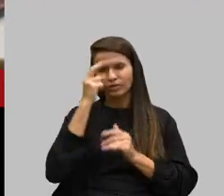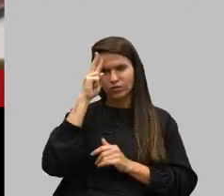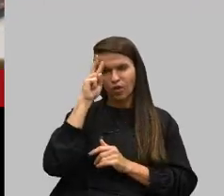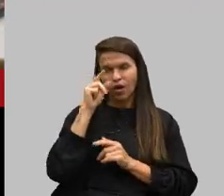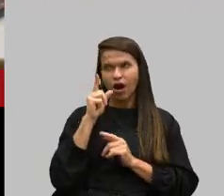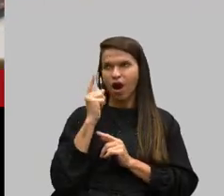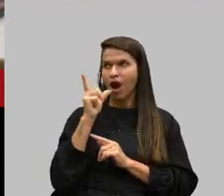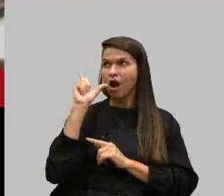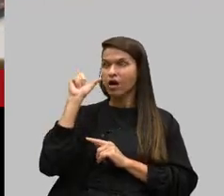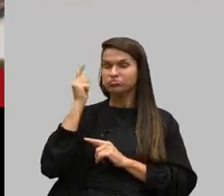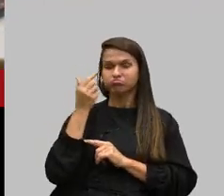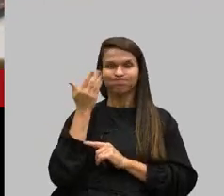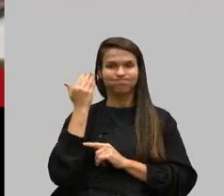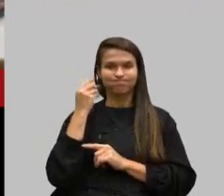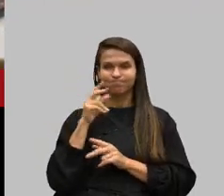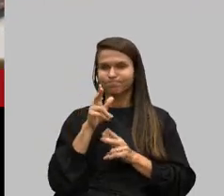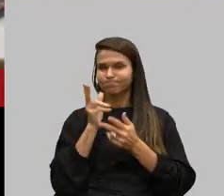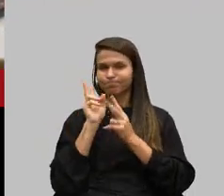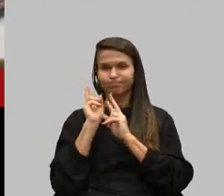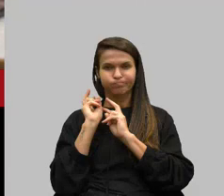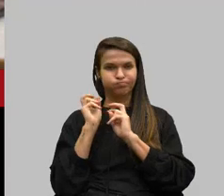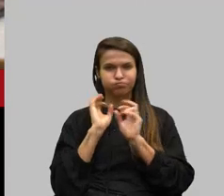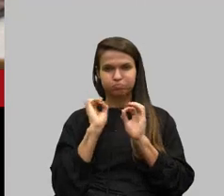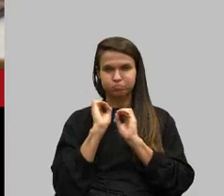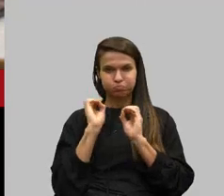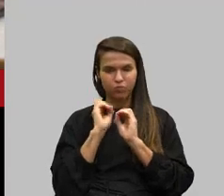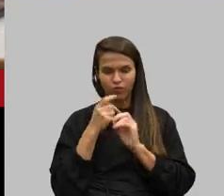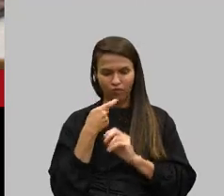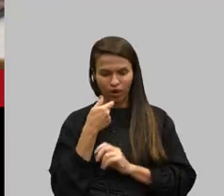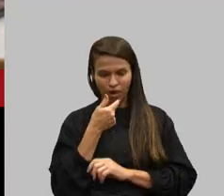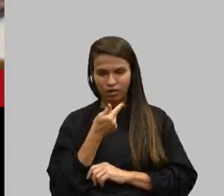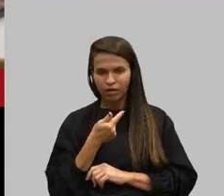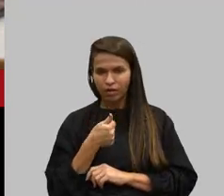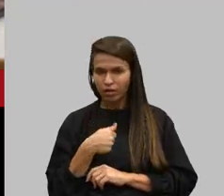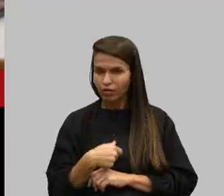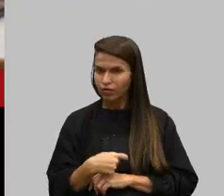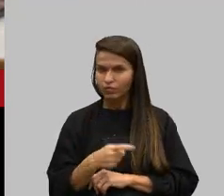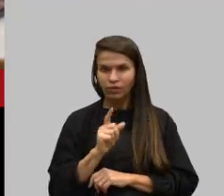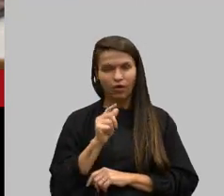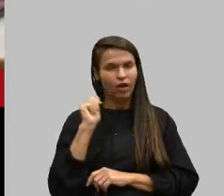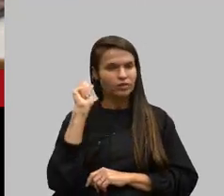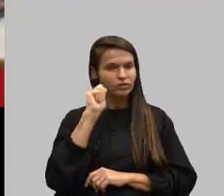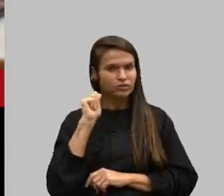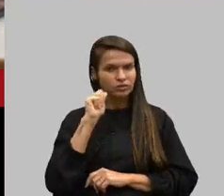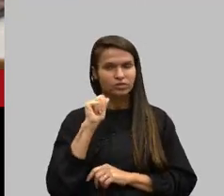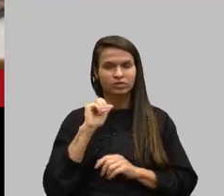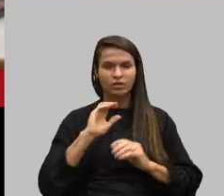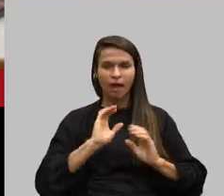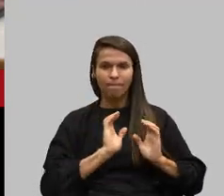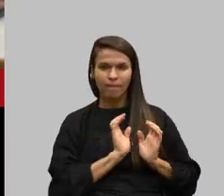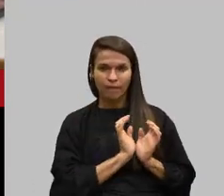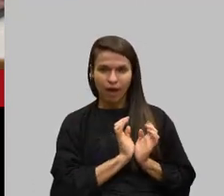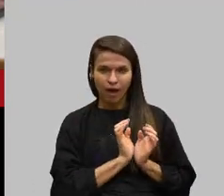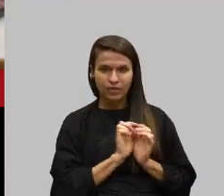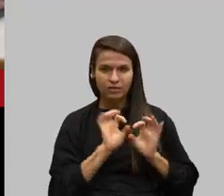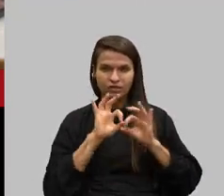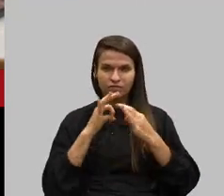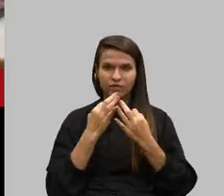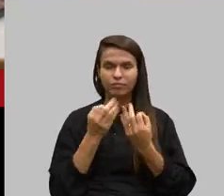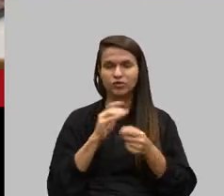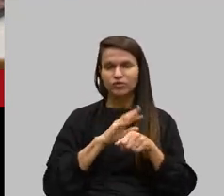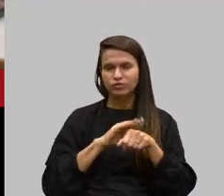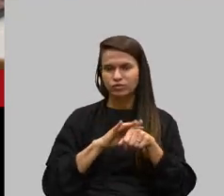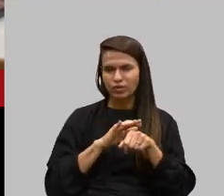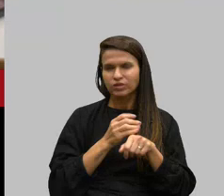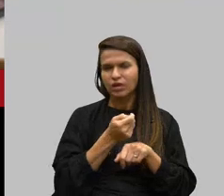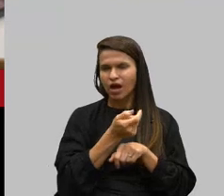visto antes isso quem tá dizendo não sou eu são as associações as apás as famílias de doentes raros